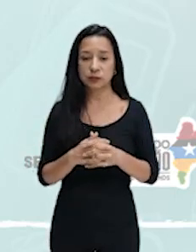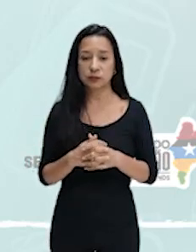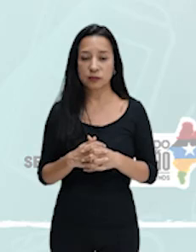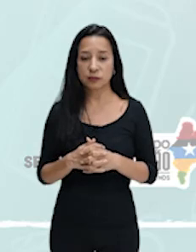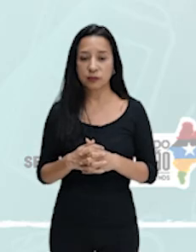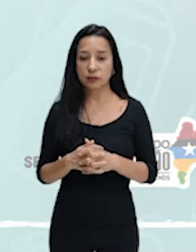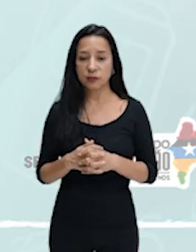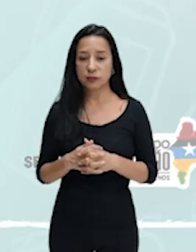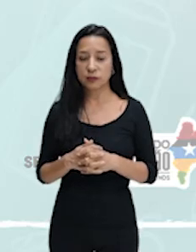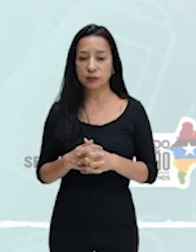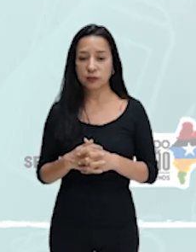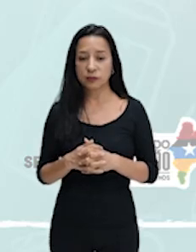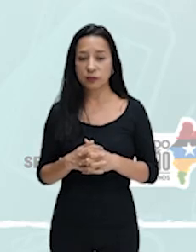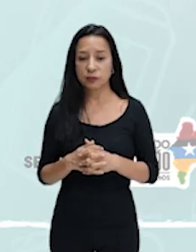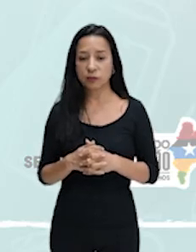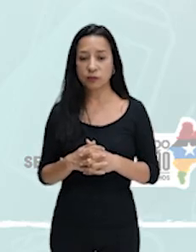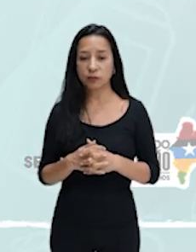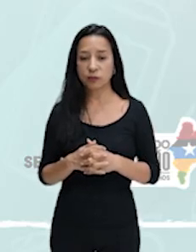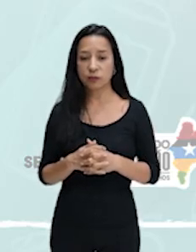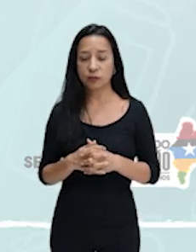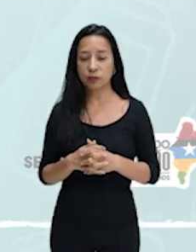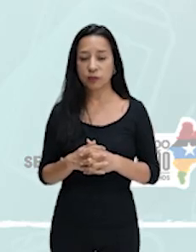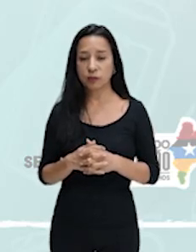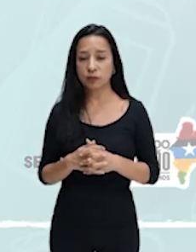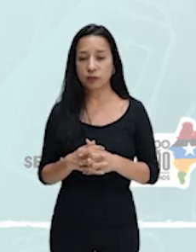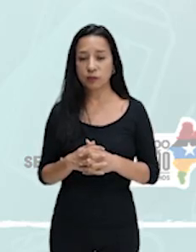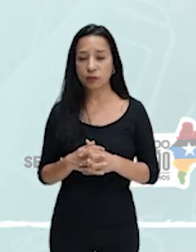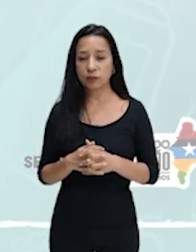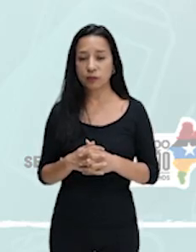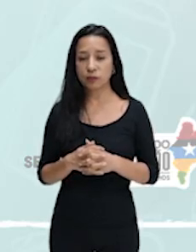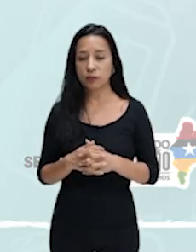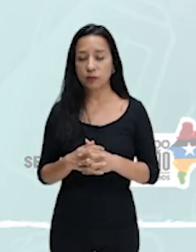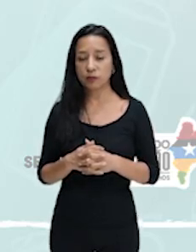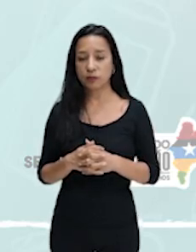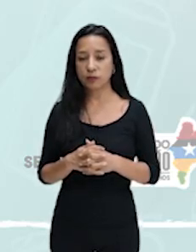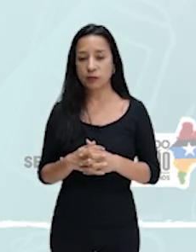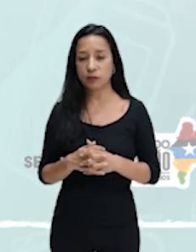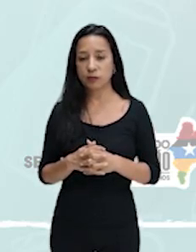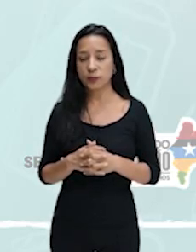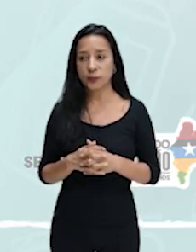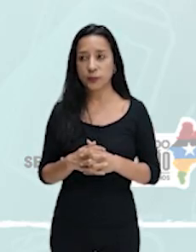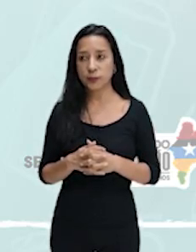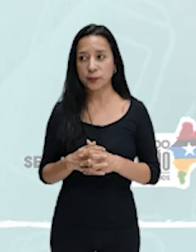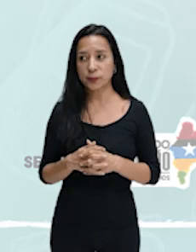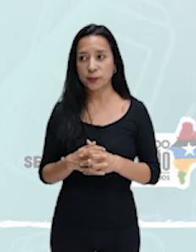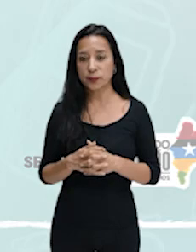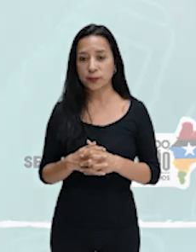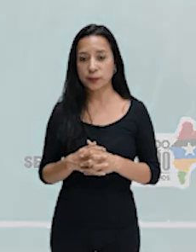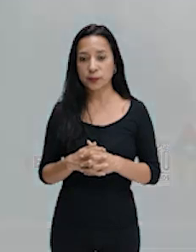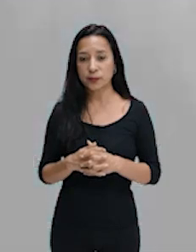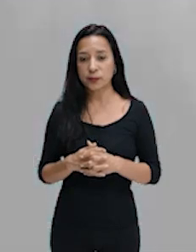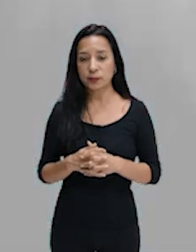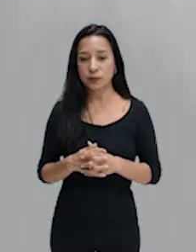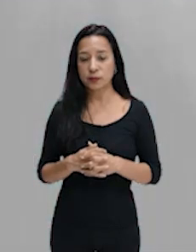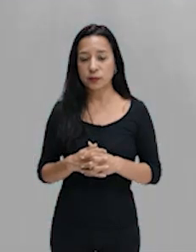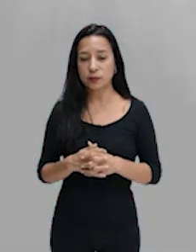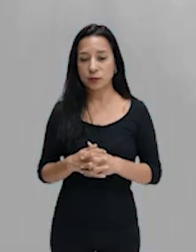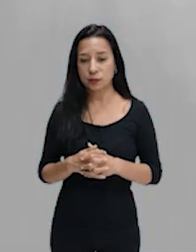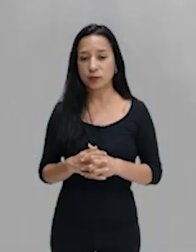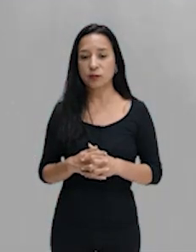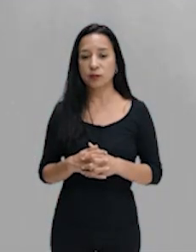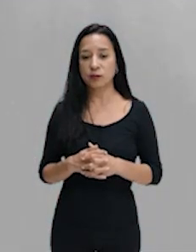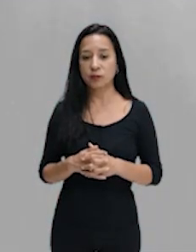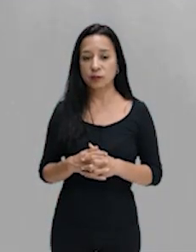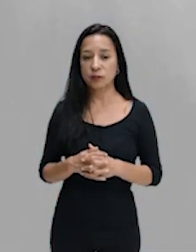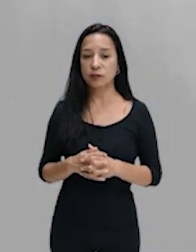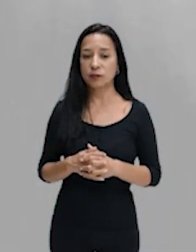e Eu. É uma pintura... Não sei se algum de vocês já viu na casa dos avós de vocês, aqueles quadros que parecem pintados